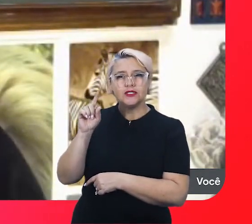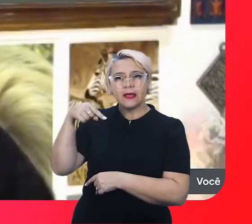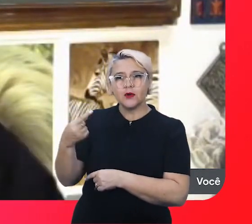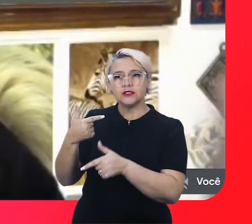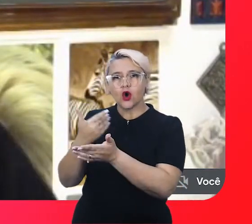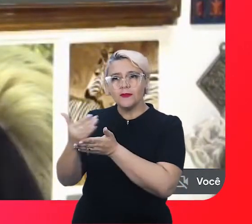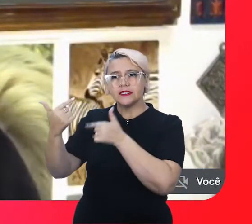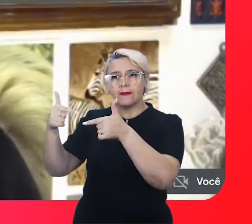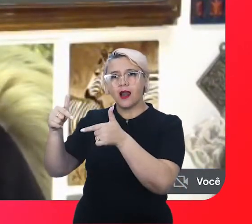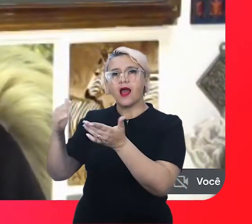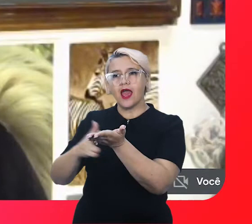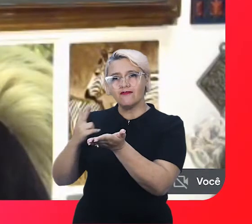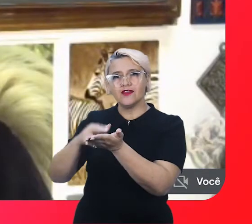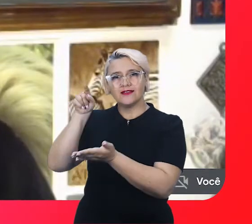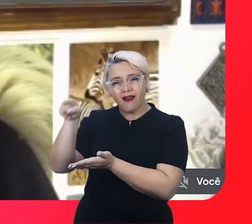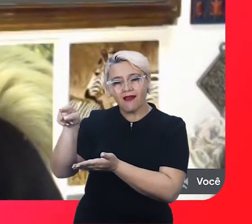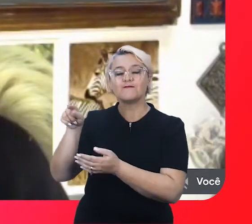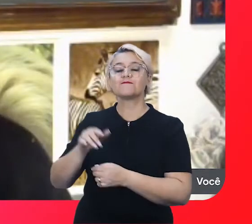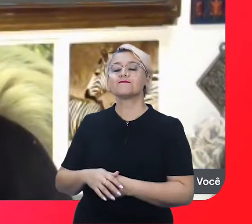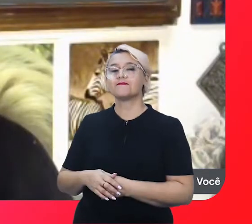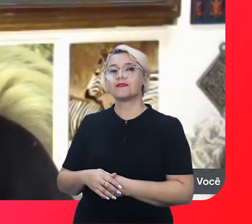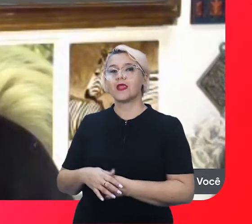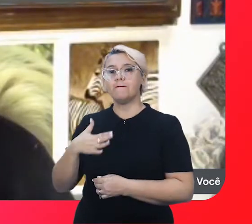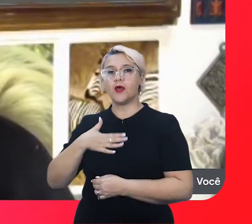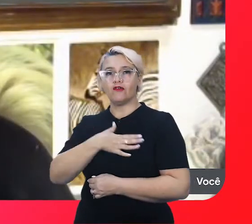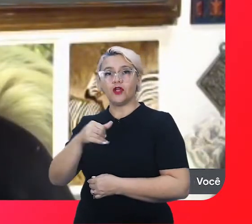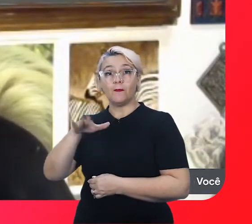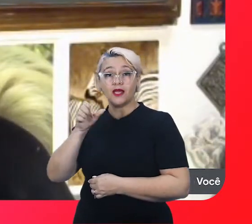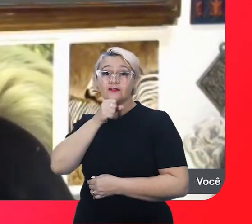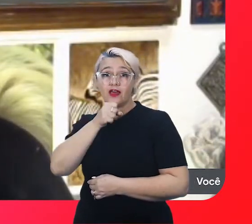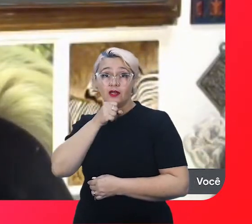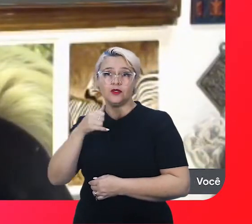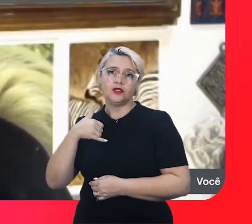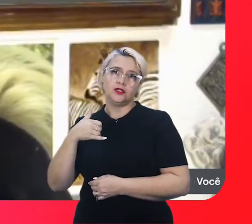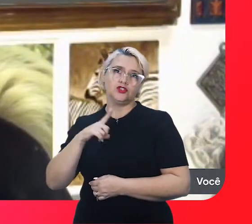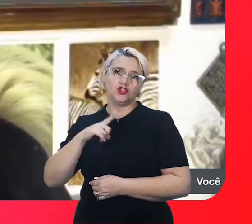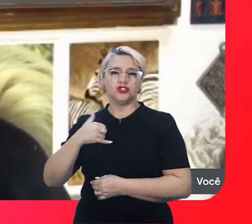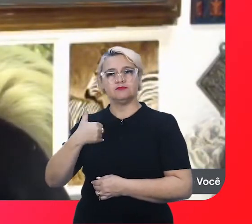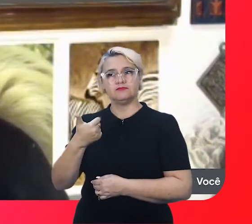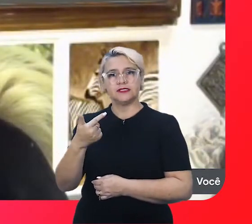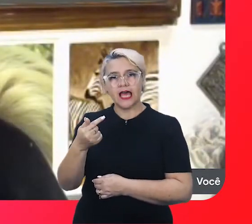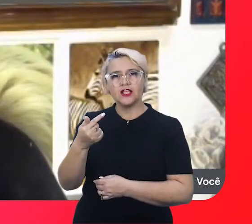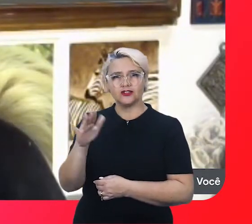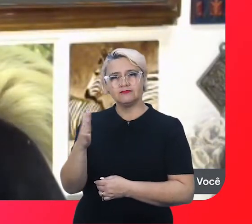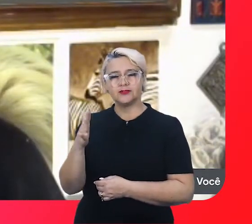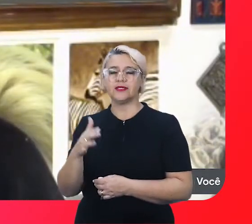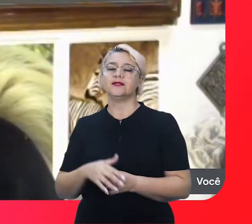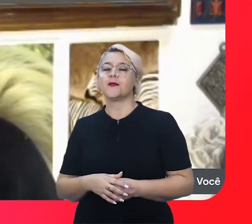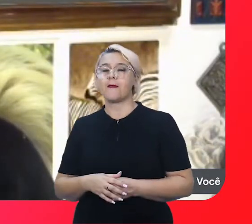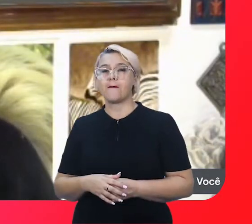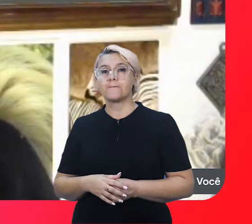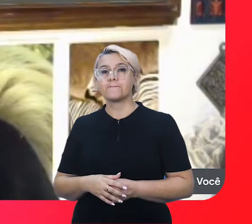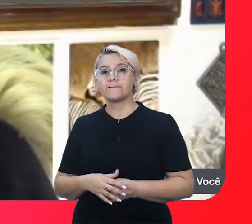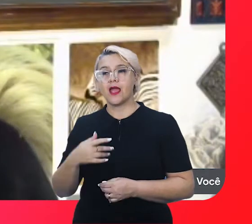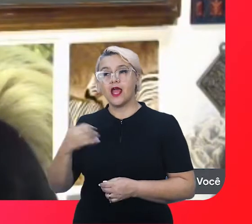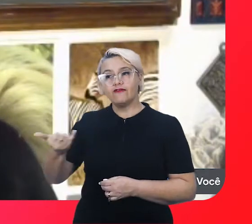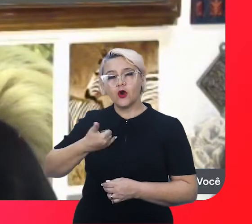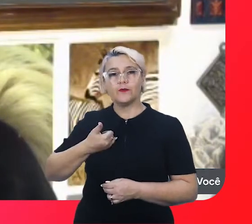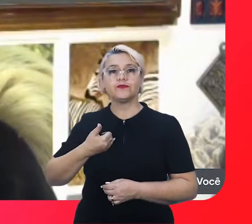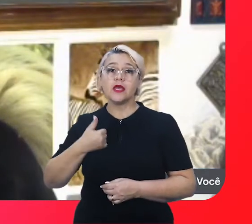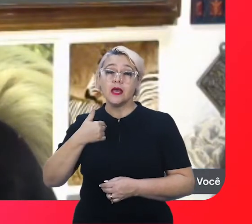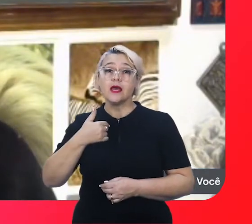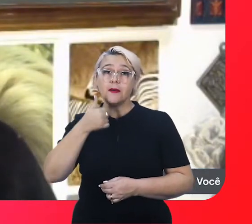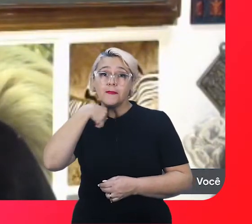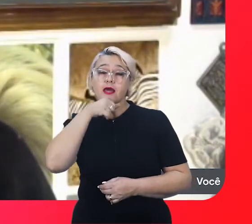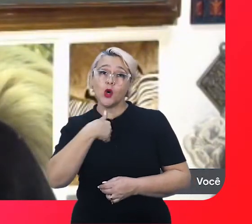Block, na revista Pais e Filhos, o meu filho mais velho, que tinha 7 anos na época, ele falou assim: mãe, eu